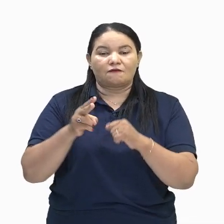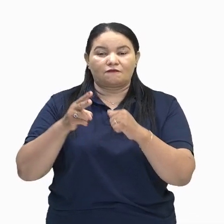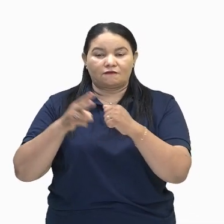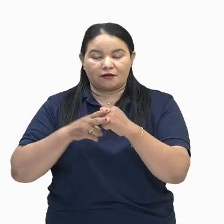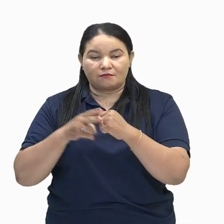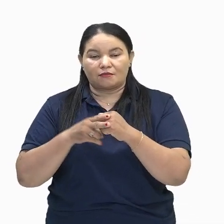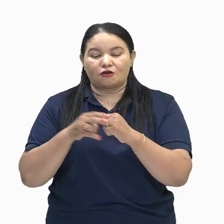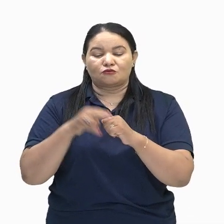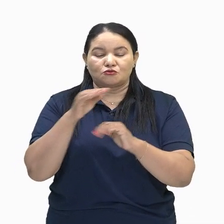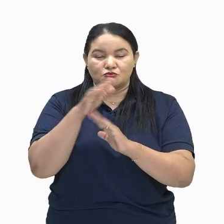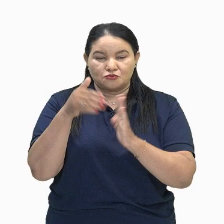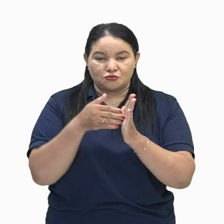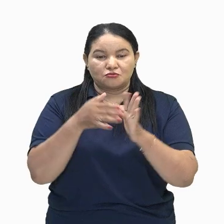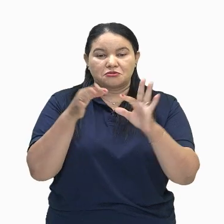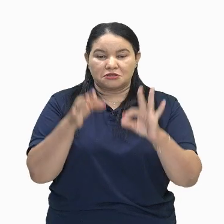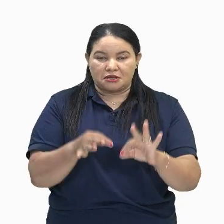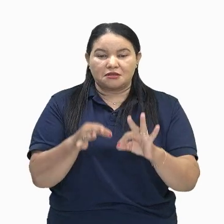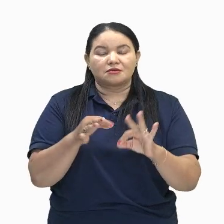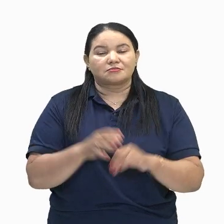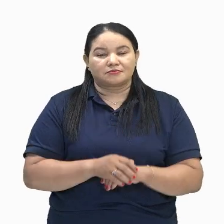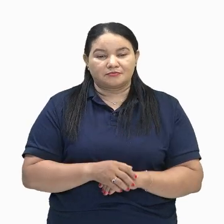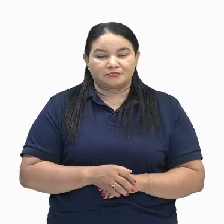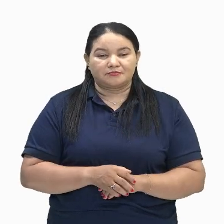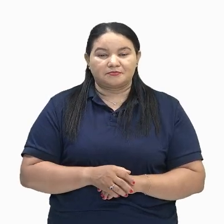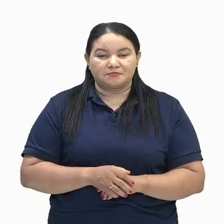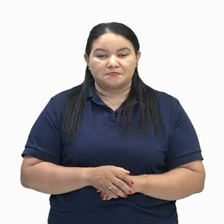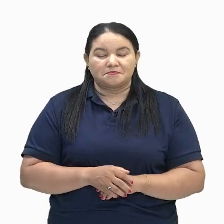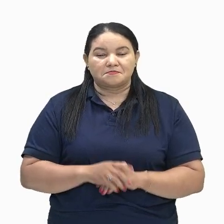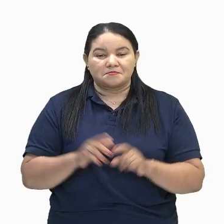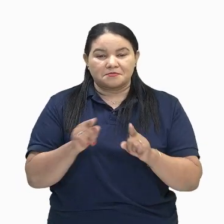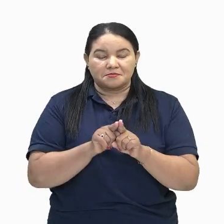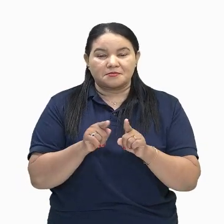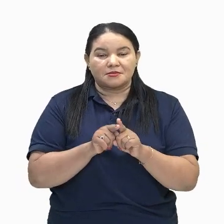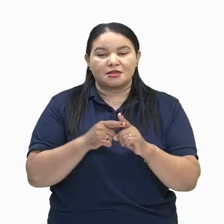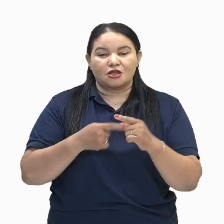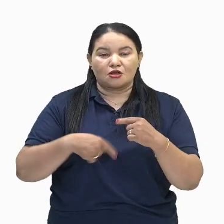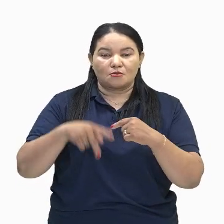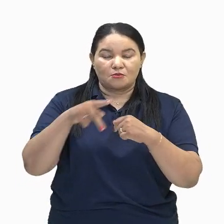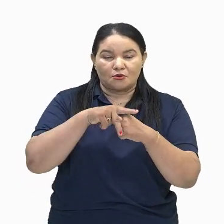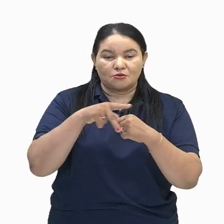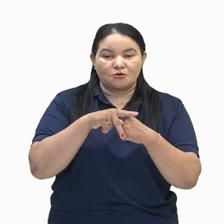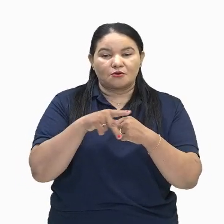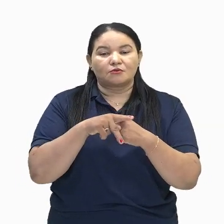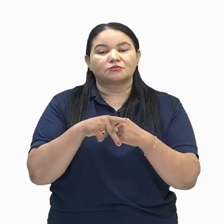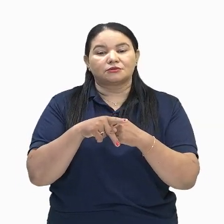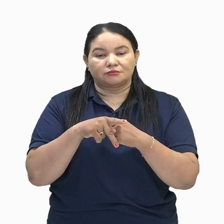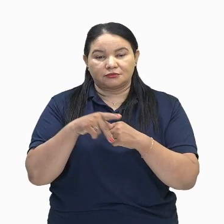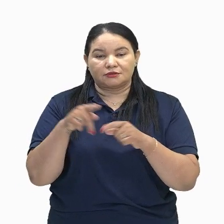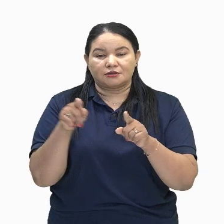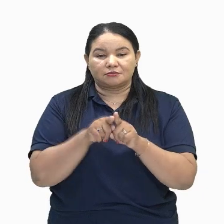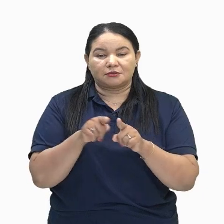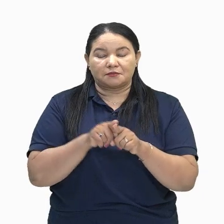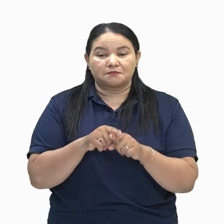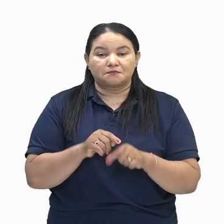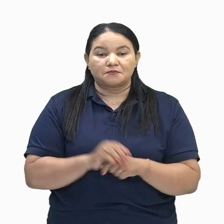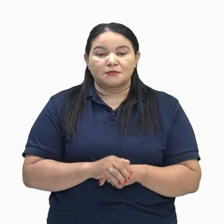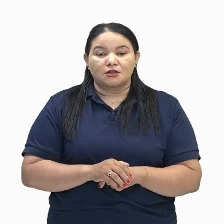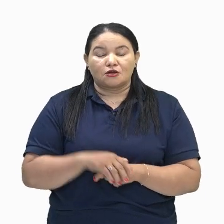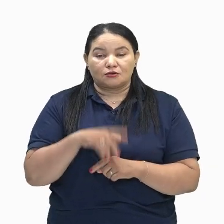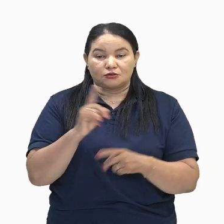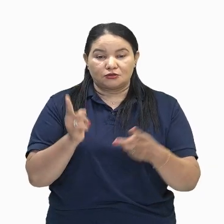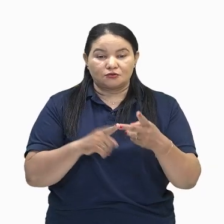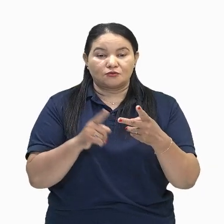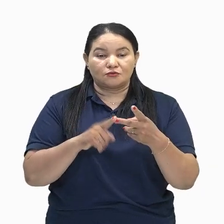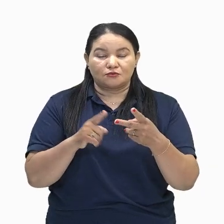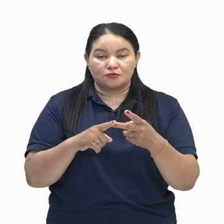Estão todas corretas. O emprego do pronome, né? Do pronome me. E no outro exemplo, a gente vai